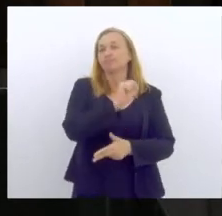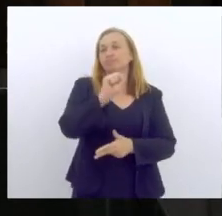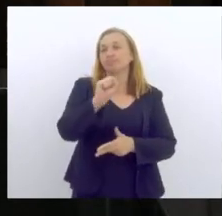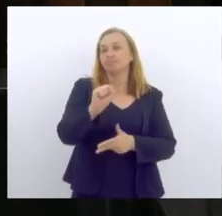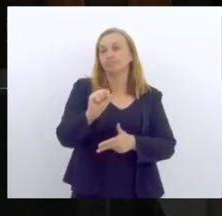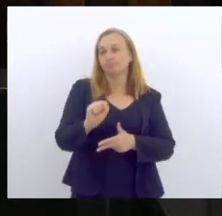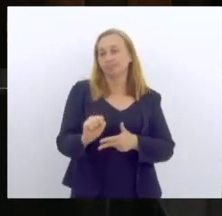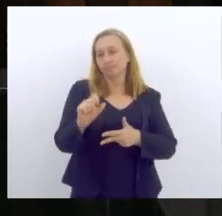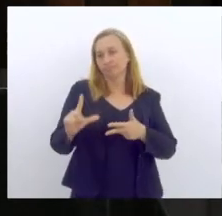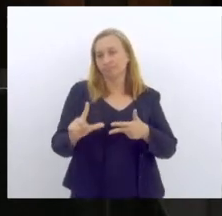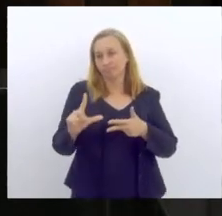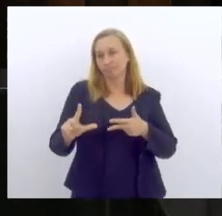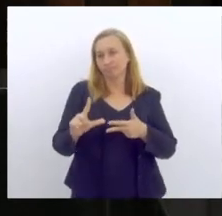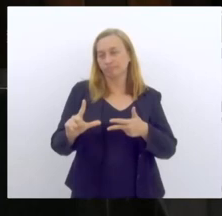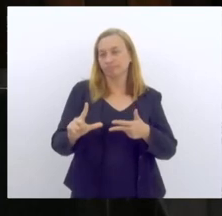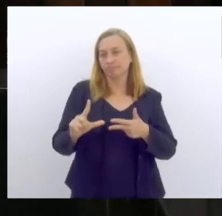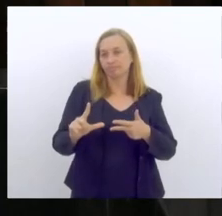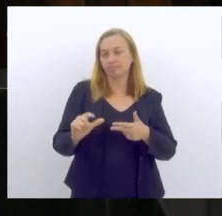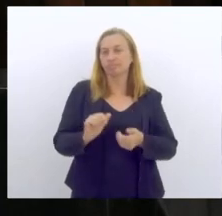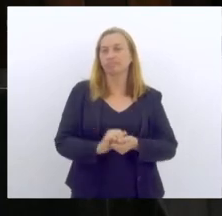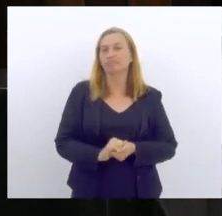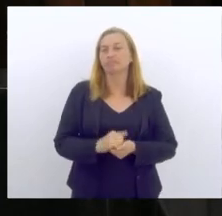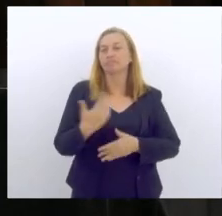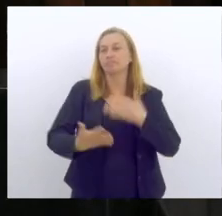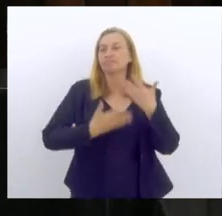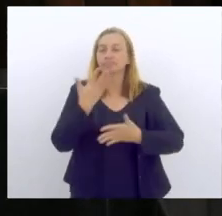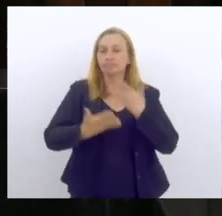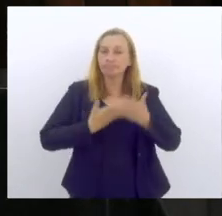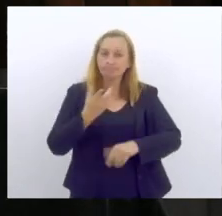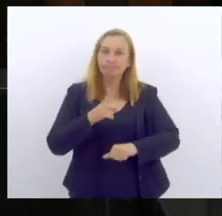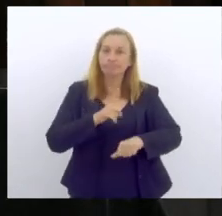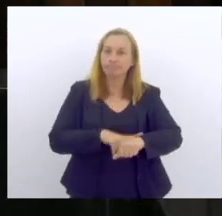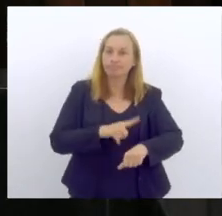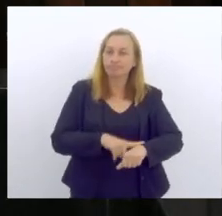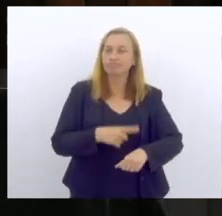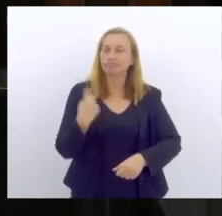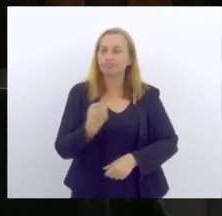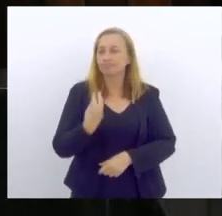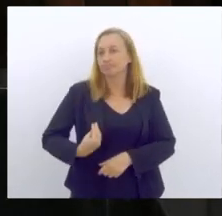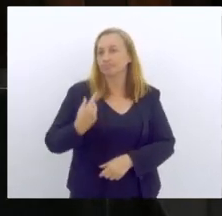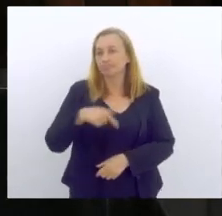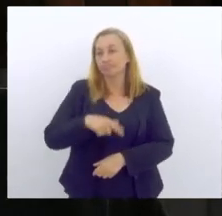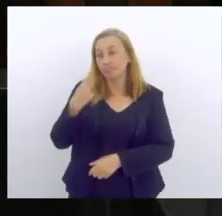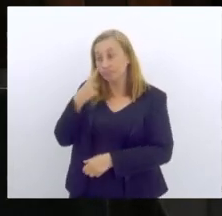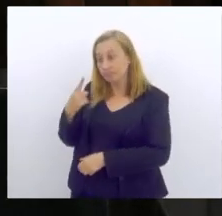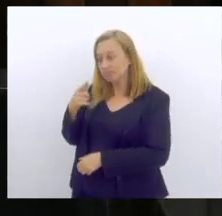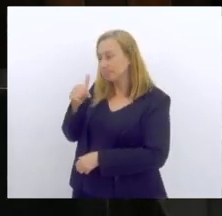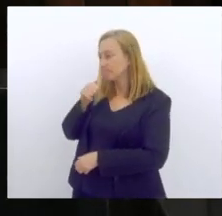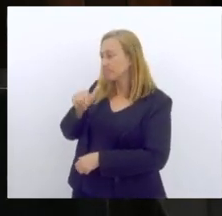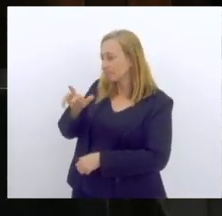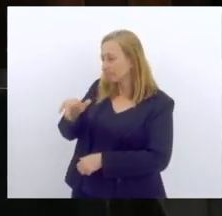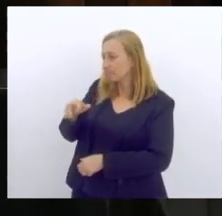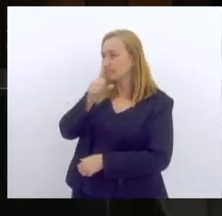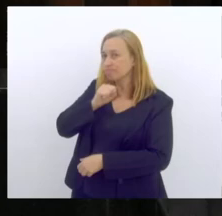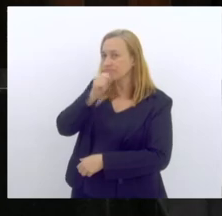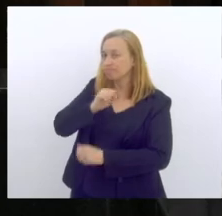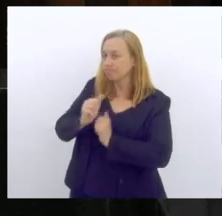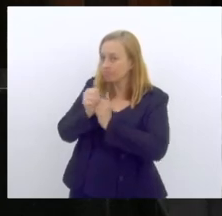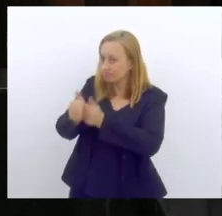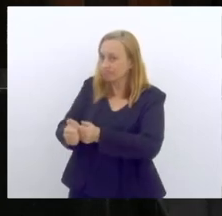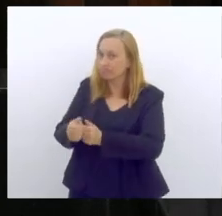então portanto é um momento de muita alegria nós estarmos aqui ver a minha irmã mais velha que acompanhou o papai